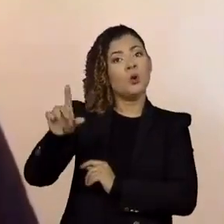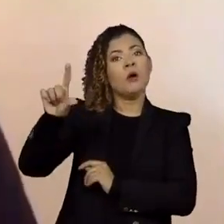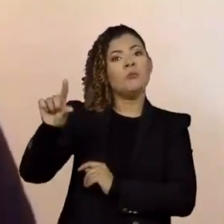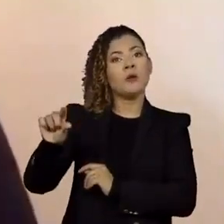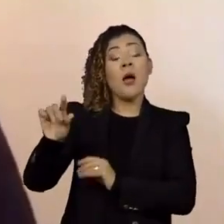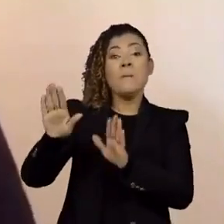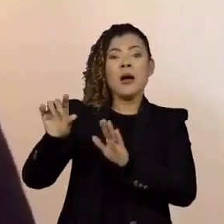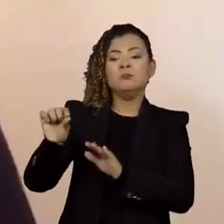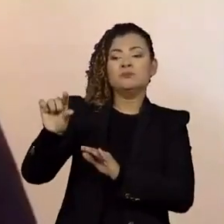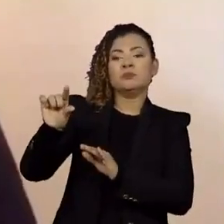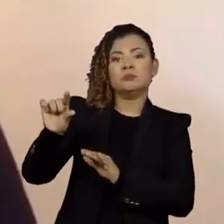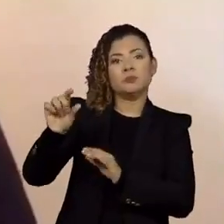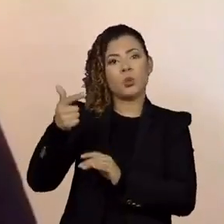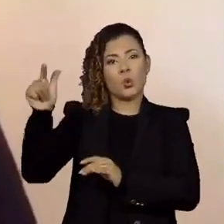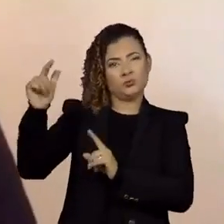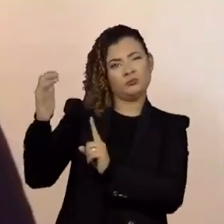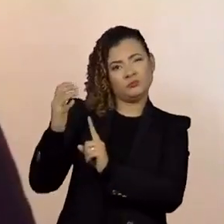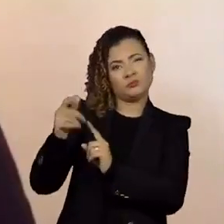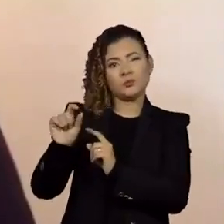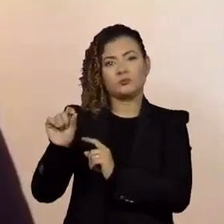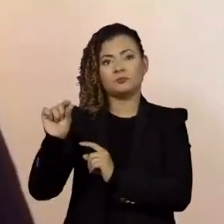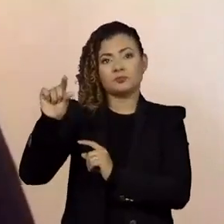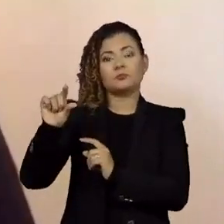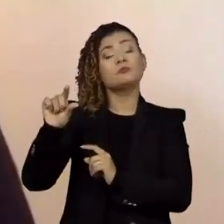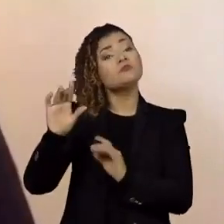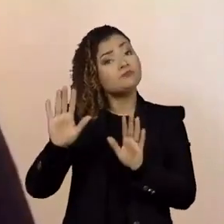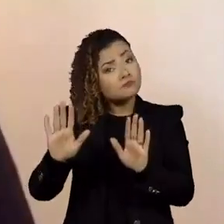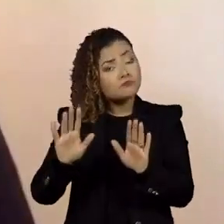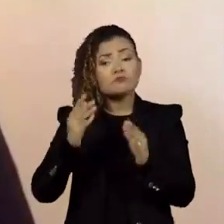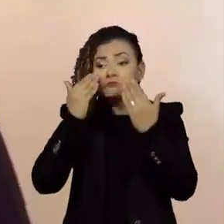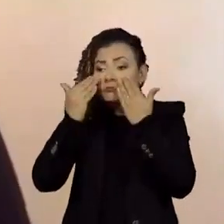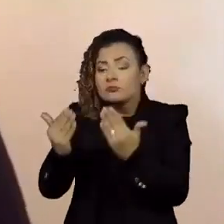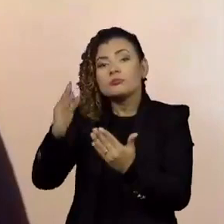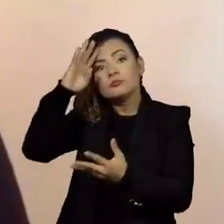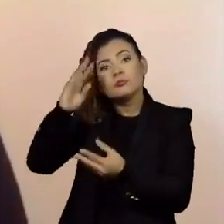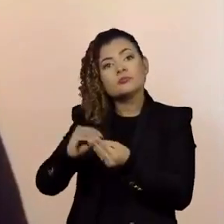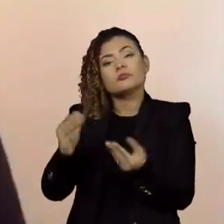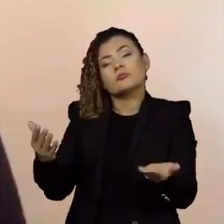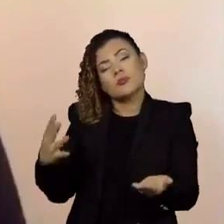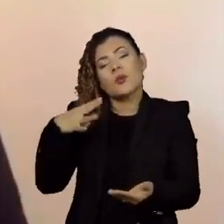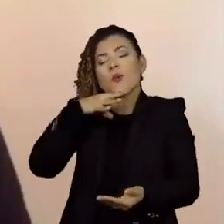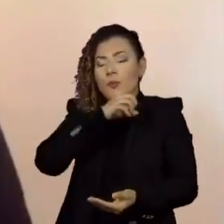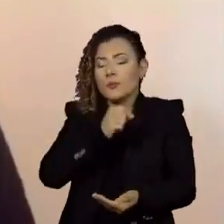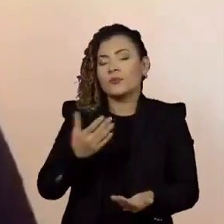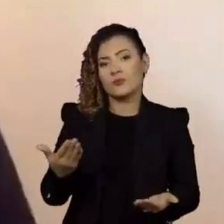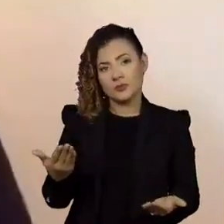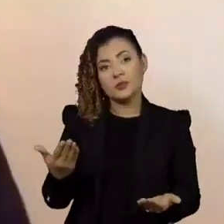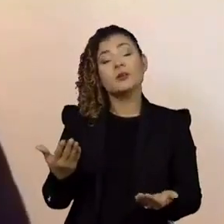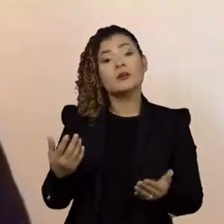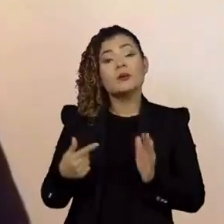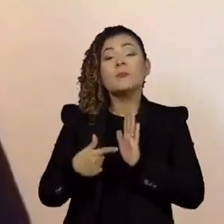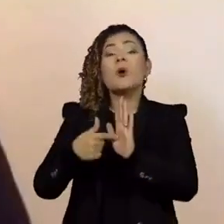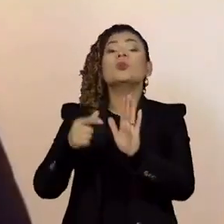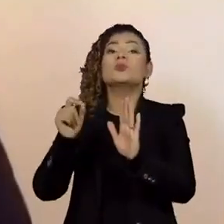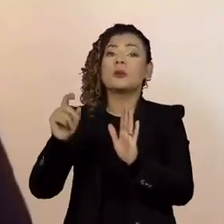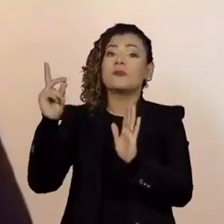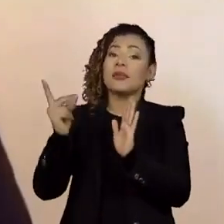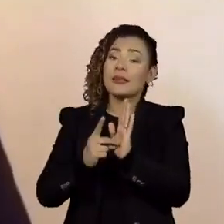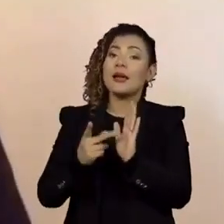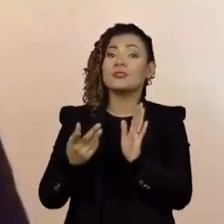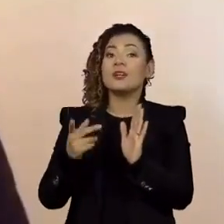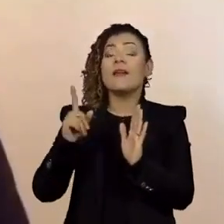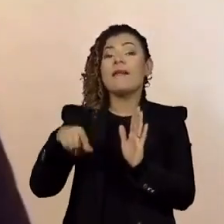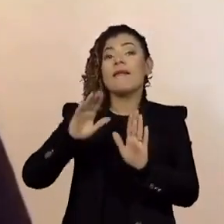outras razões. Isso, então, ficou evidente que, além de logicamente errada, estava